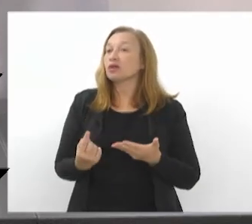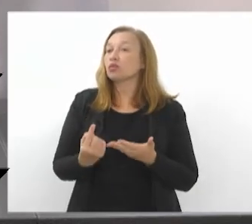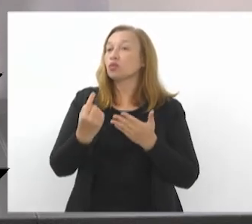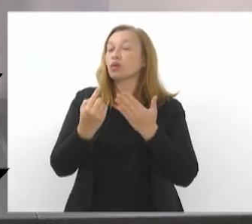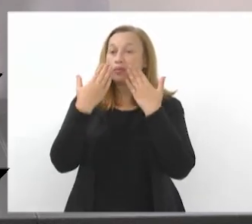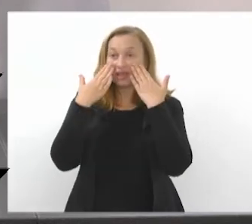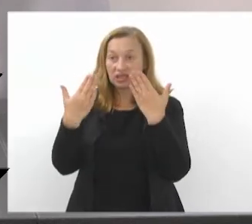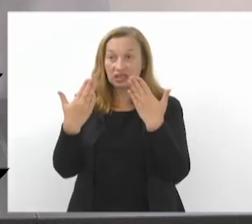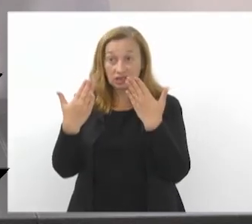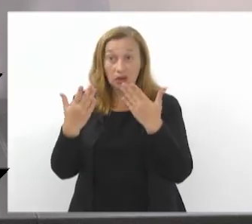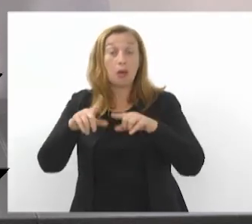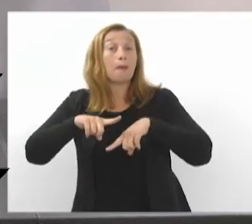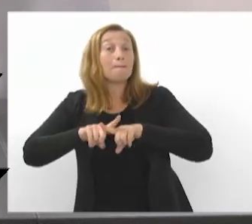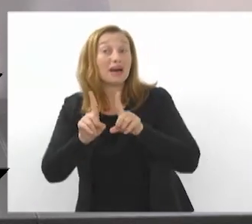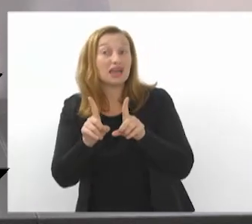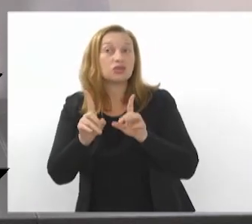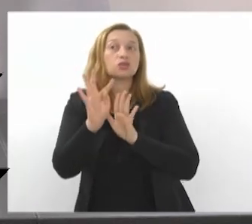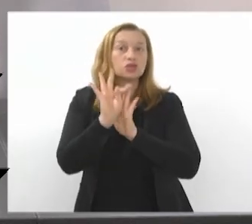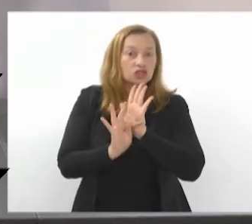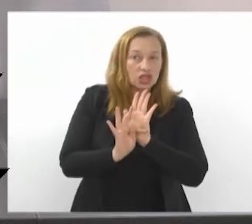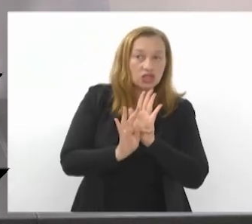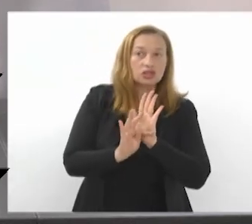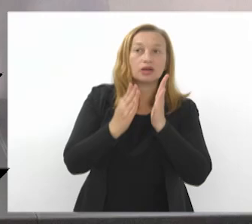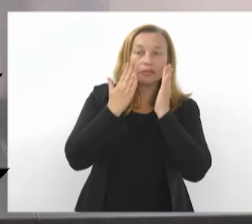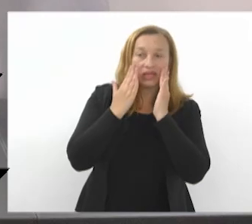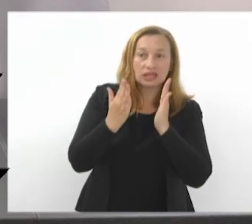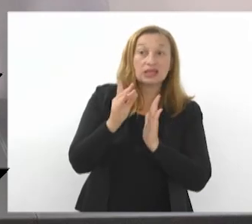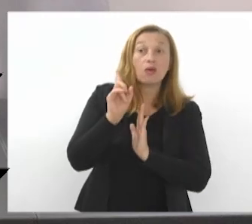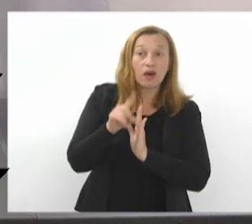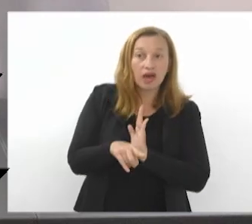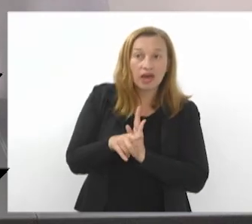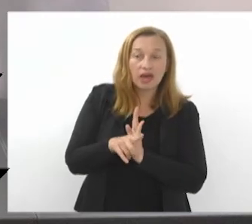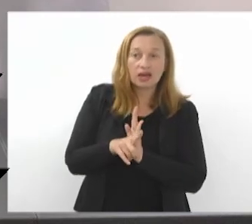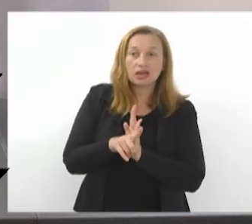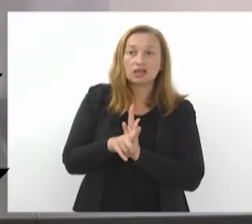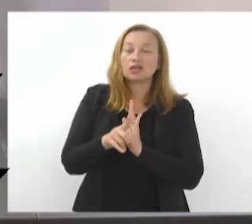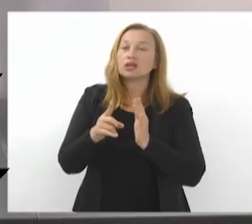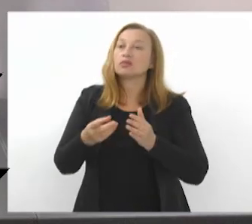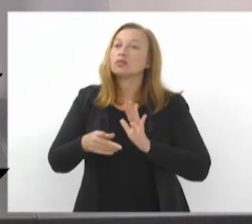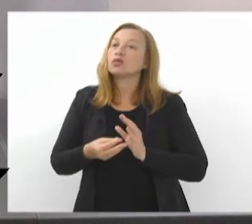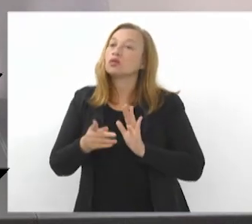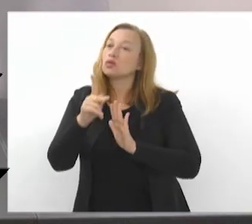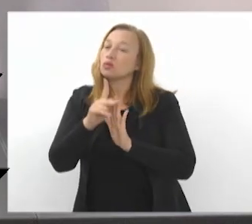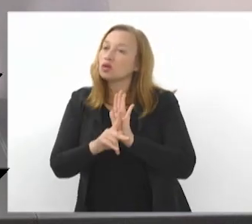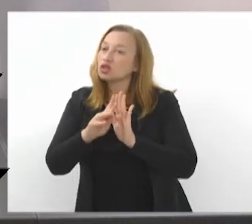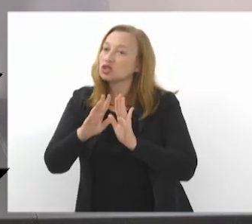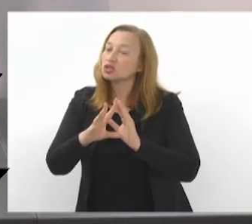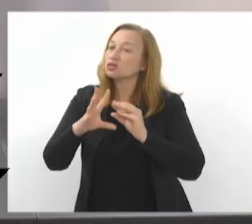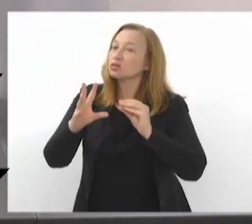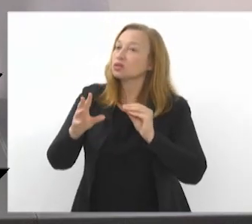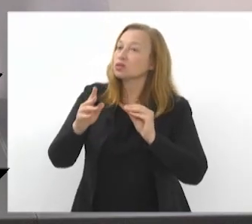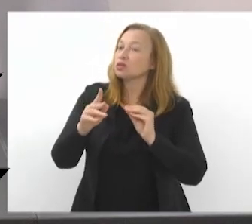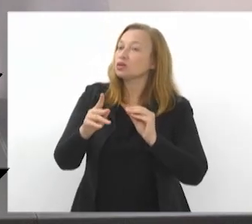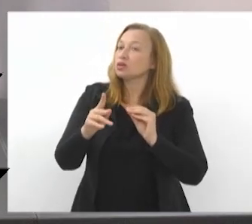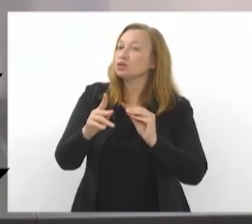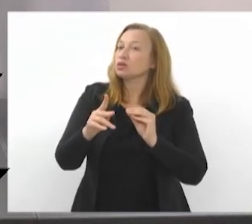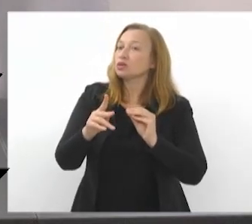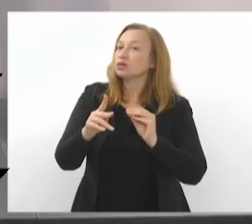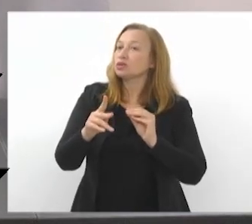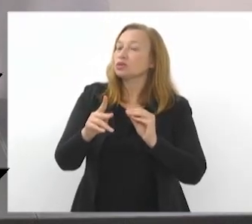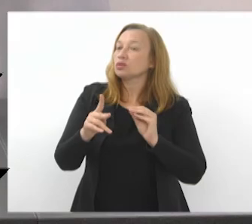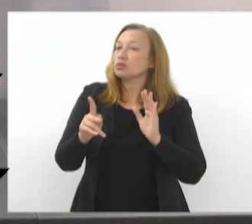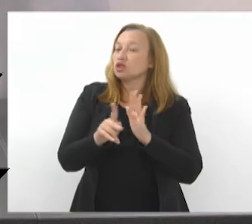apresentação, por uma justificativa, mas o texto da apresentação da justificativa, ele entrega o processo legislativo, mas não o projeto de